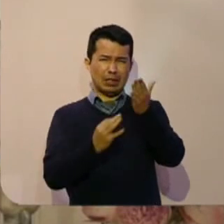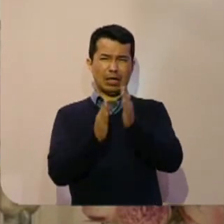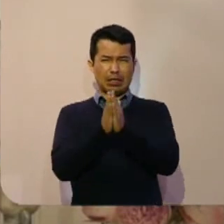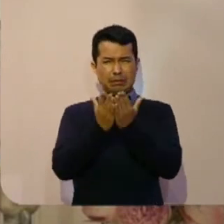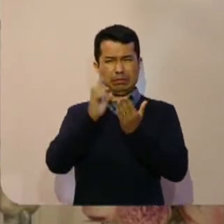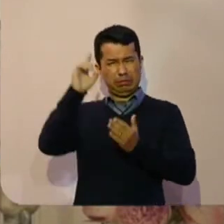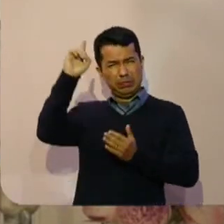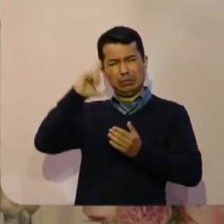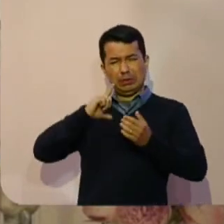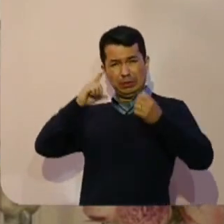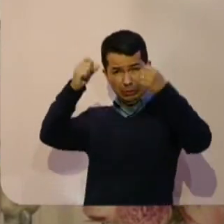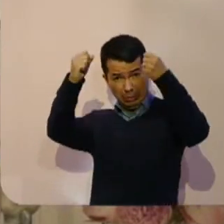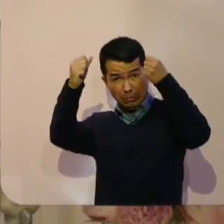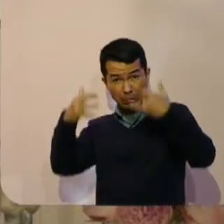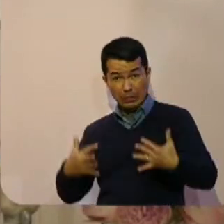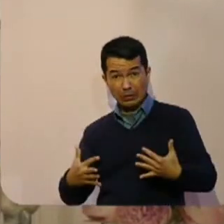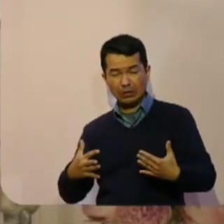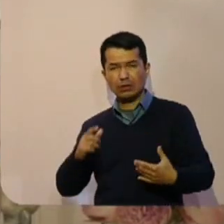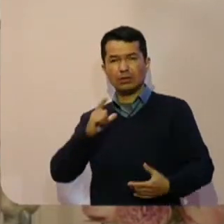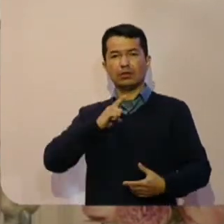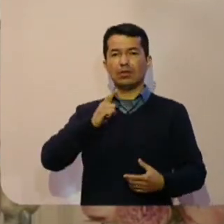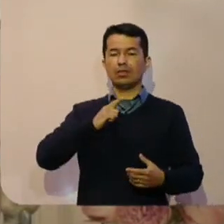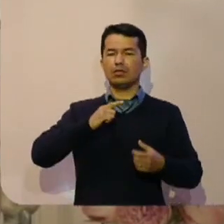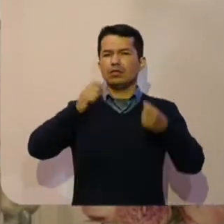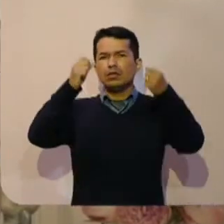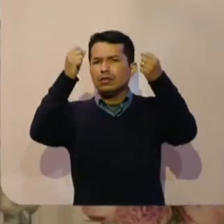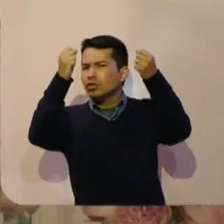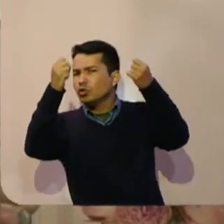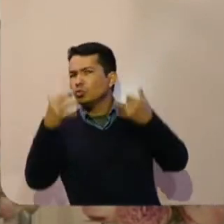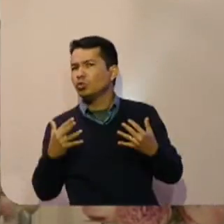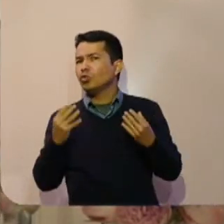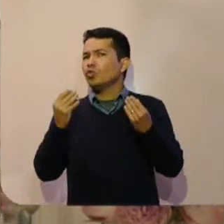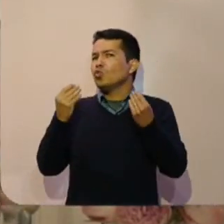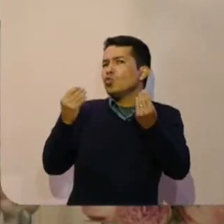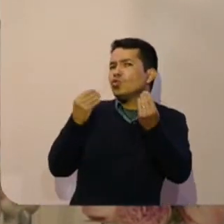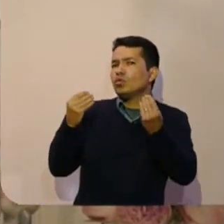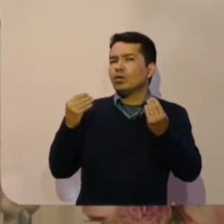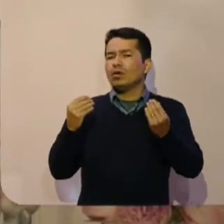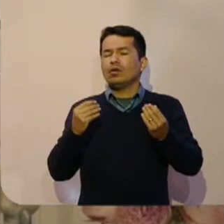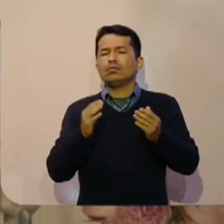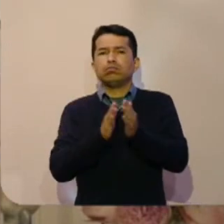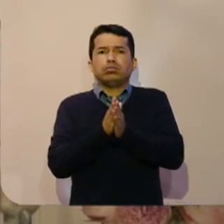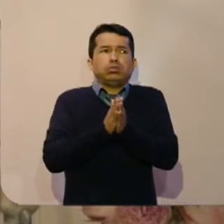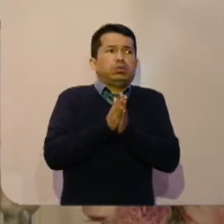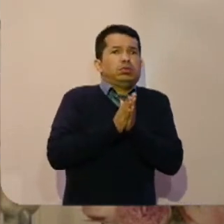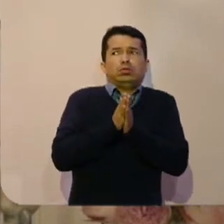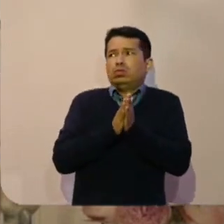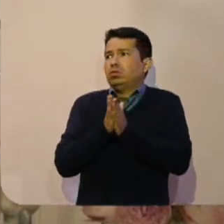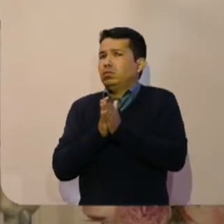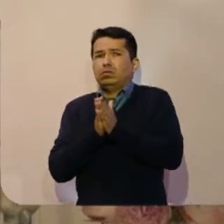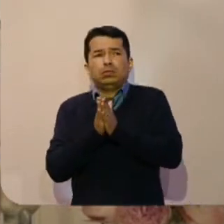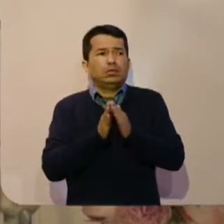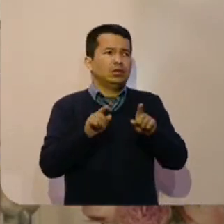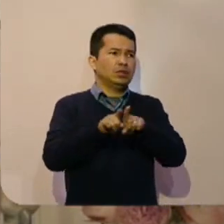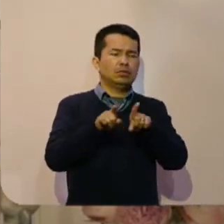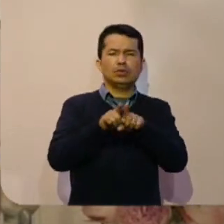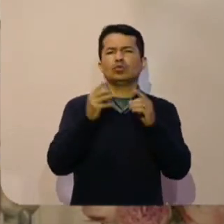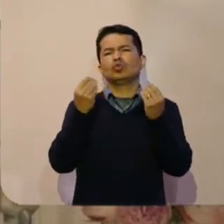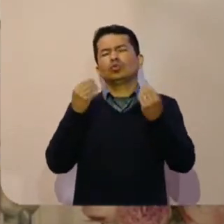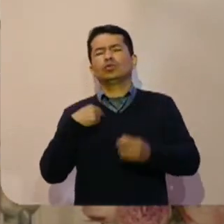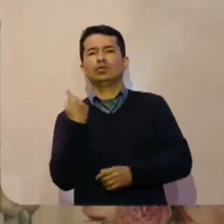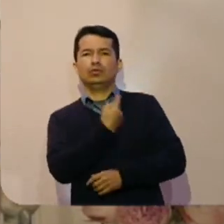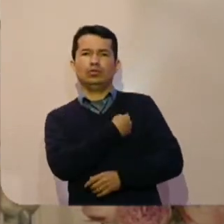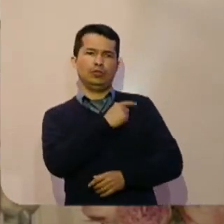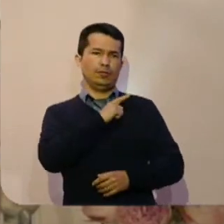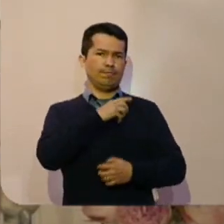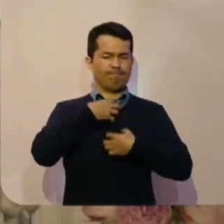descreve, não é, a ansiedade e alguns dos seus efeitos na vida da gente. Ele descreve a